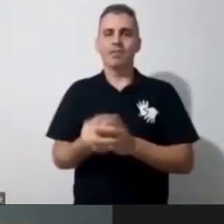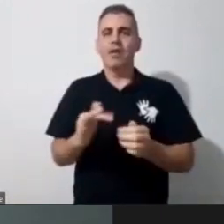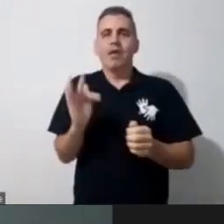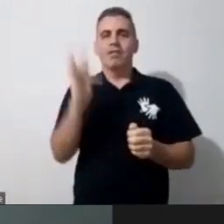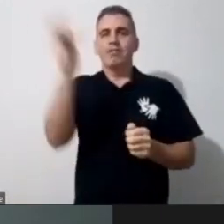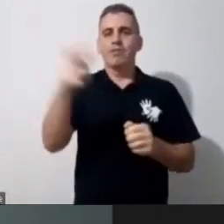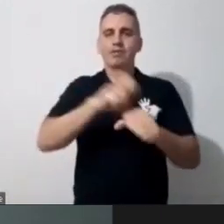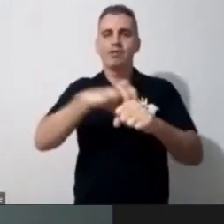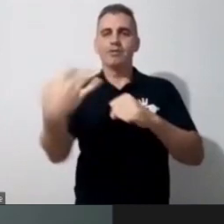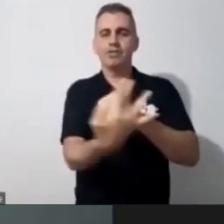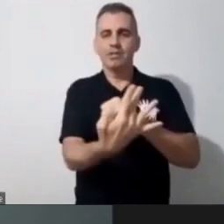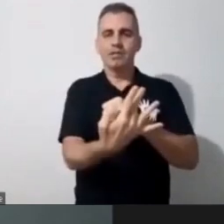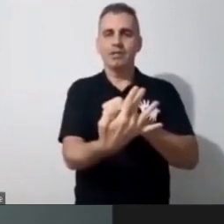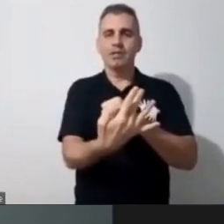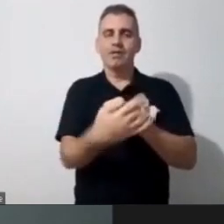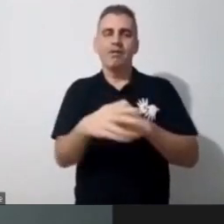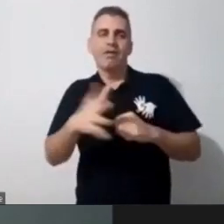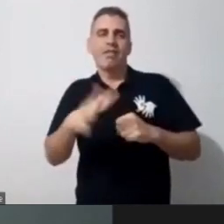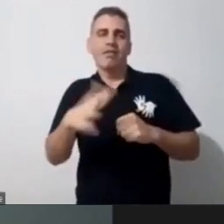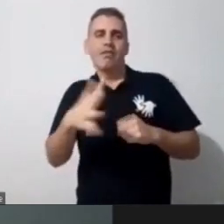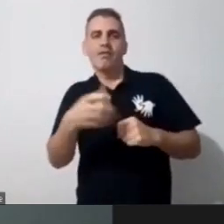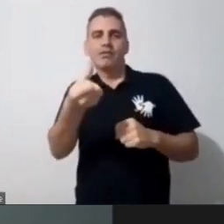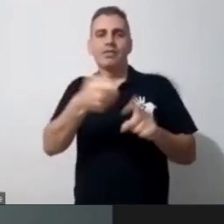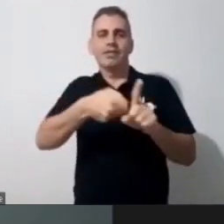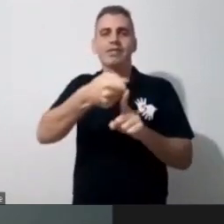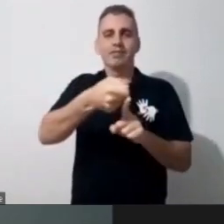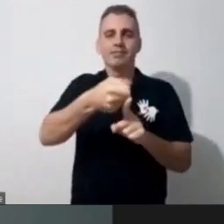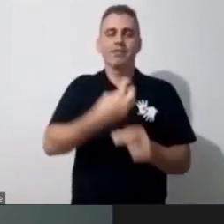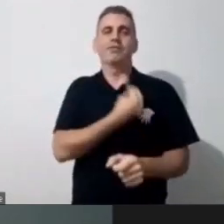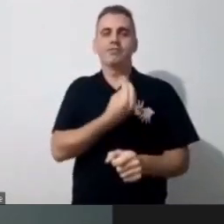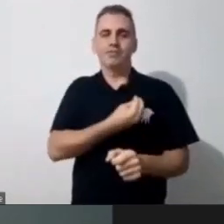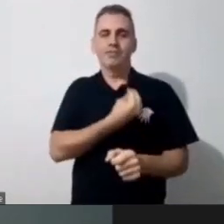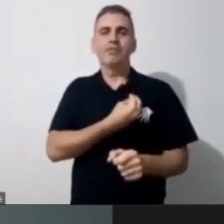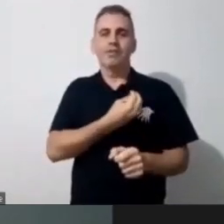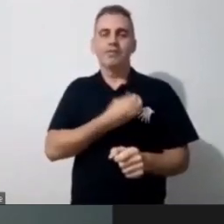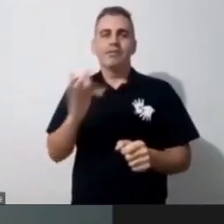seis meses de experiência de pós-pandemia, porque é só com vivência, né, que a gente consegue